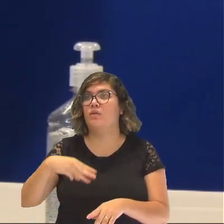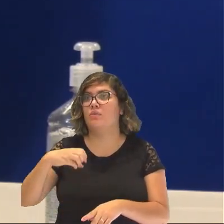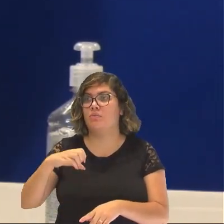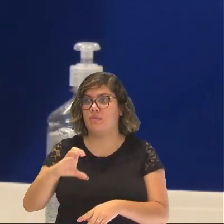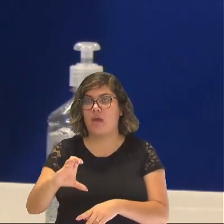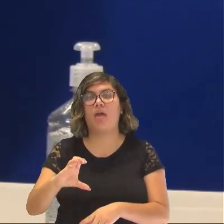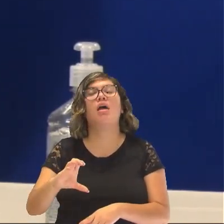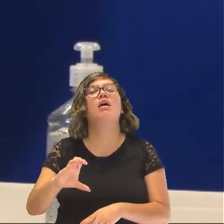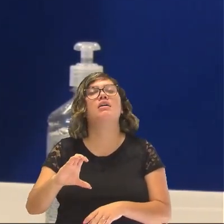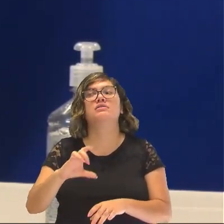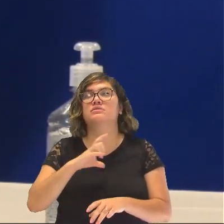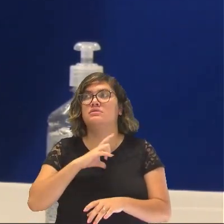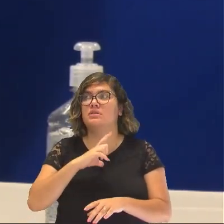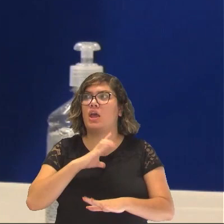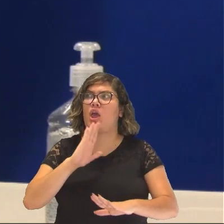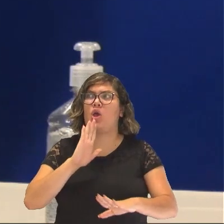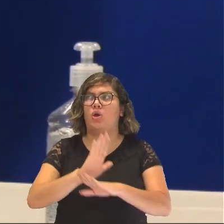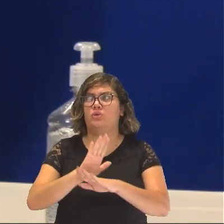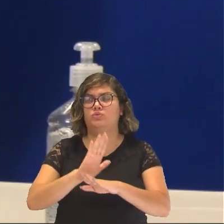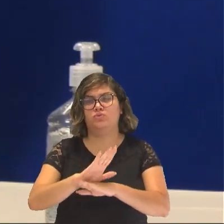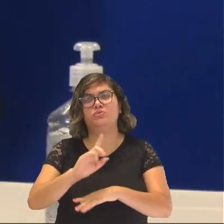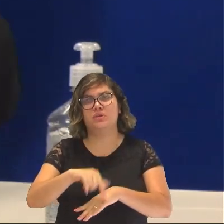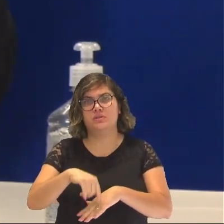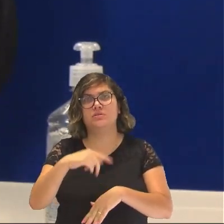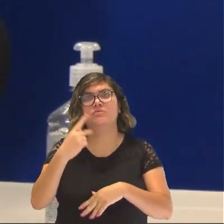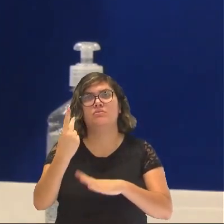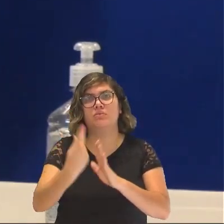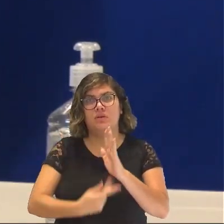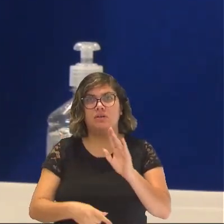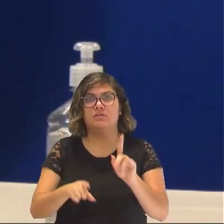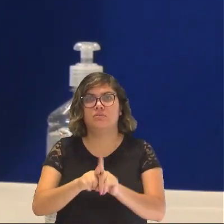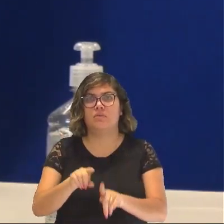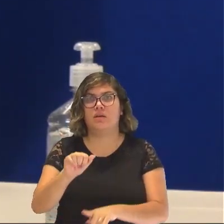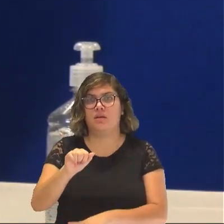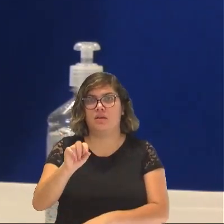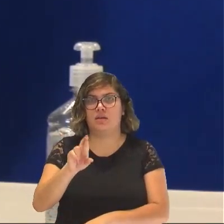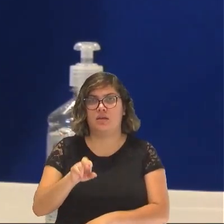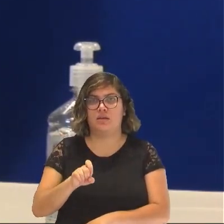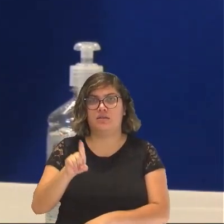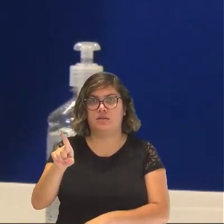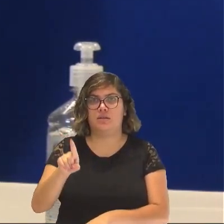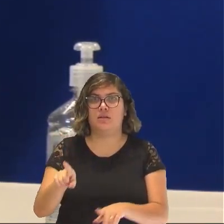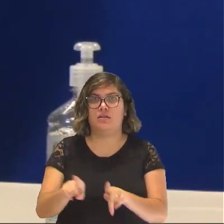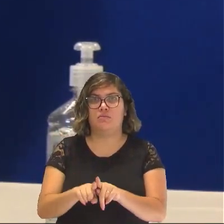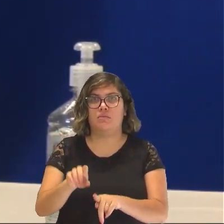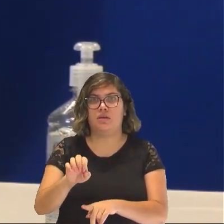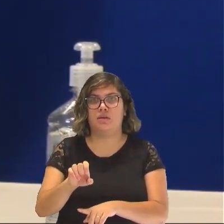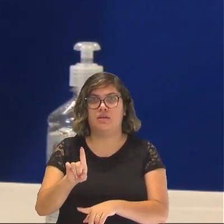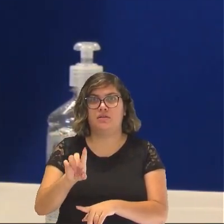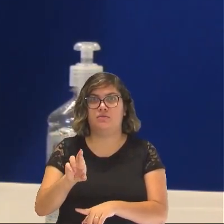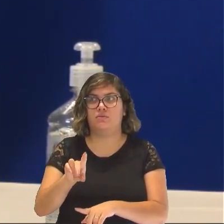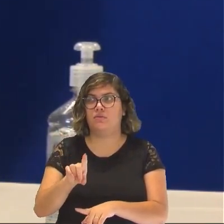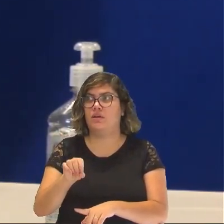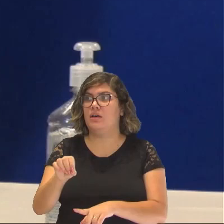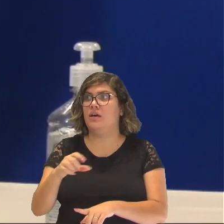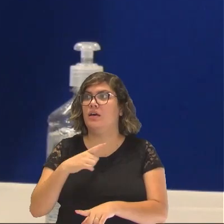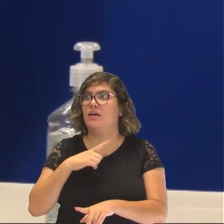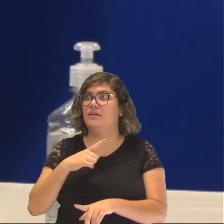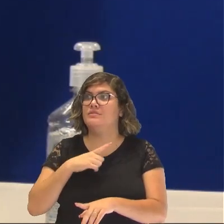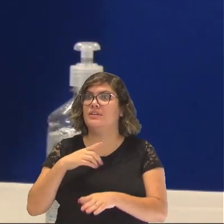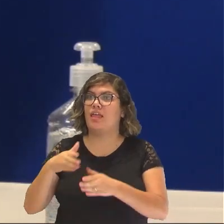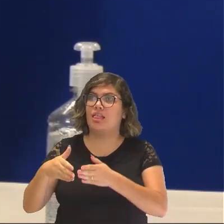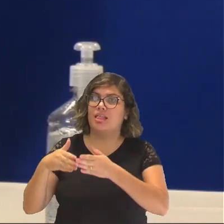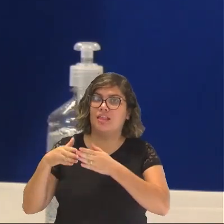sido de grande ajuda nesse projeto. O André, que também está aqui com a gente. O Eduardo, que está em licença paternidade, né, cuidando do pequenininho